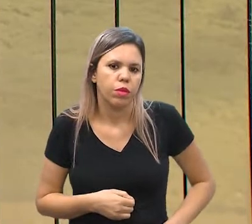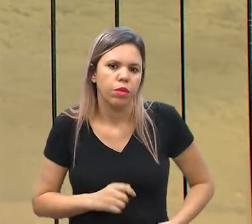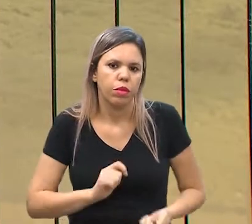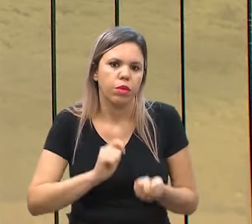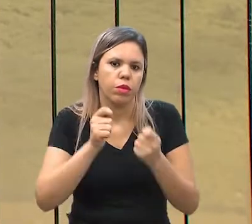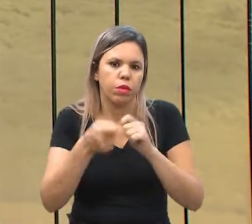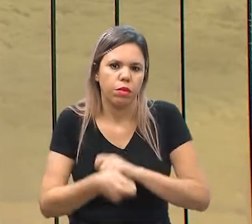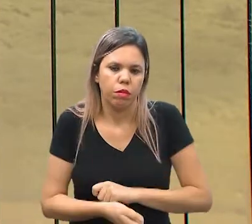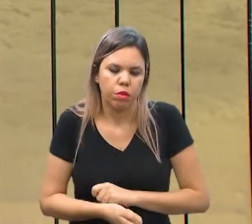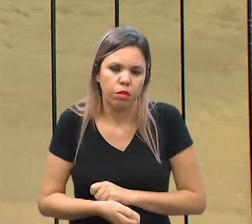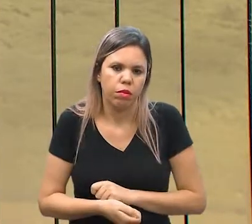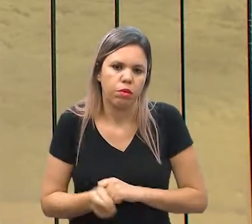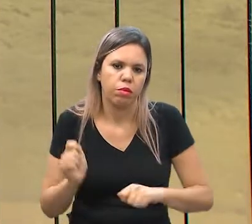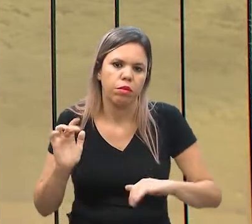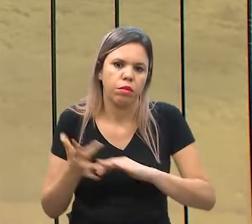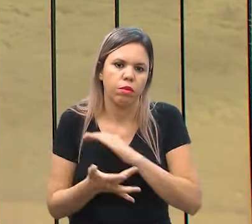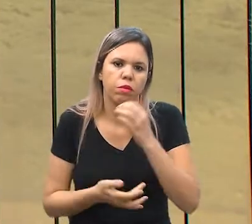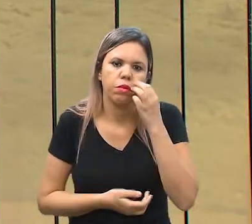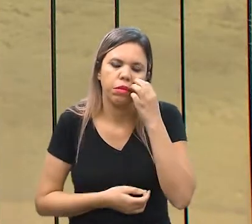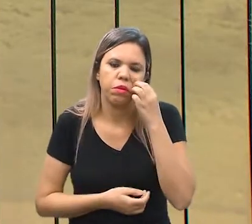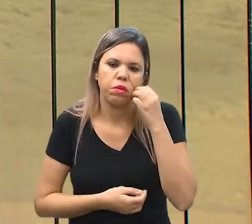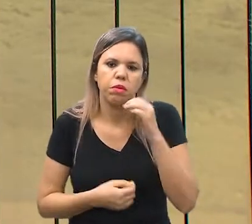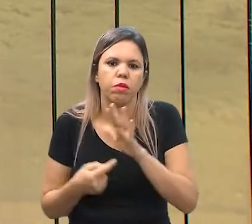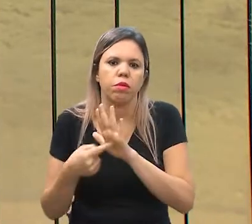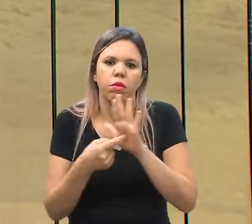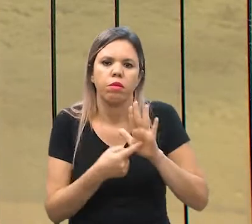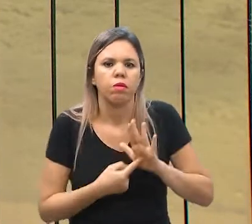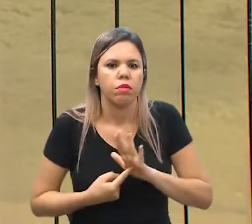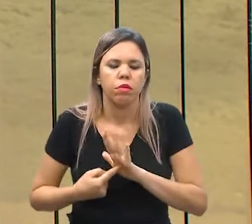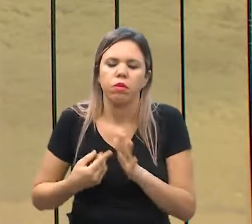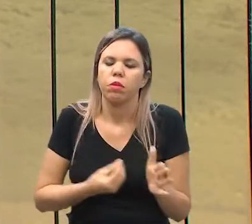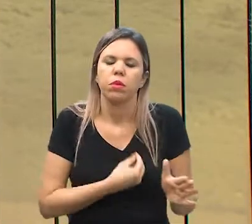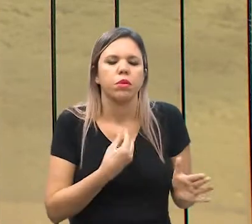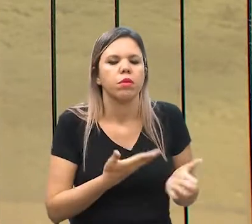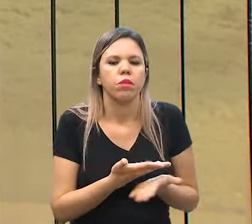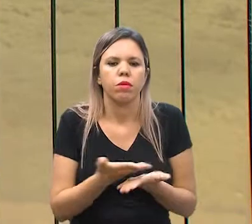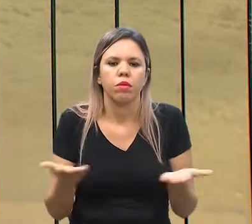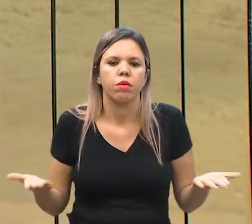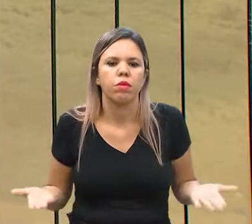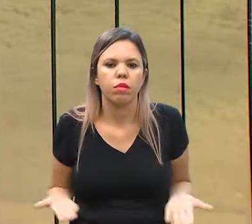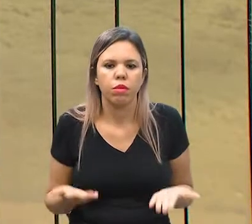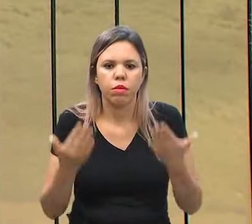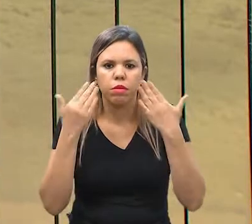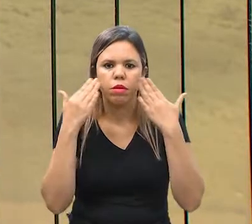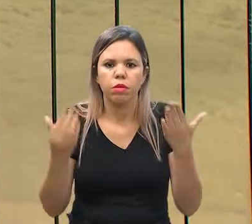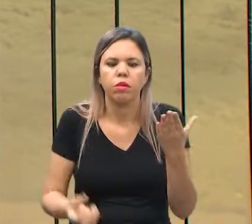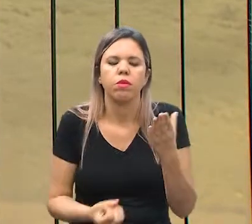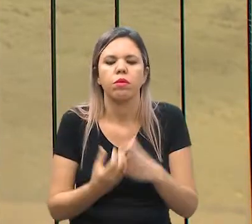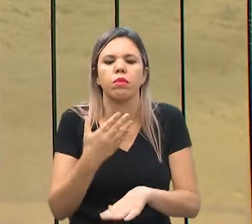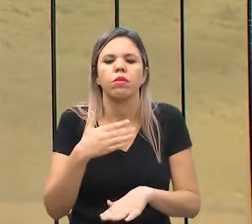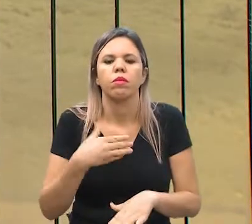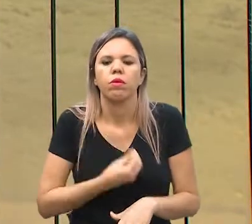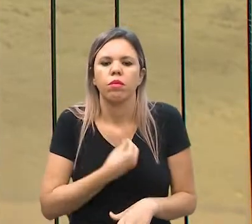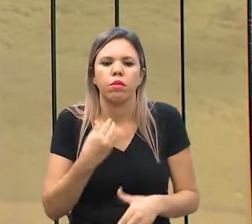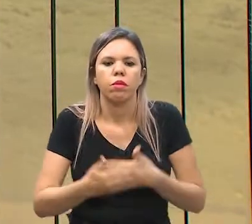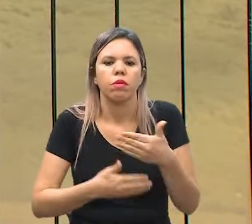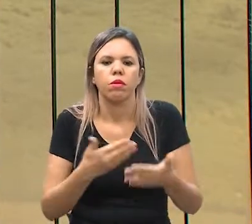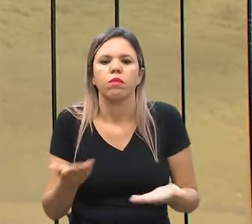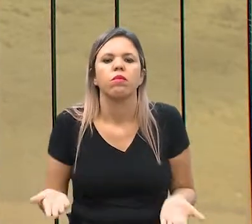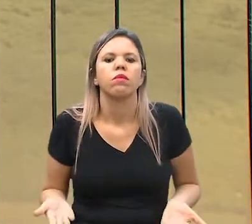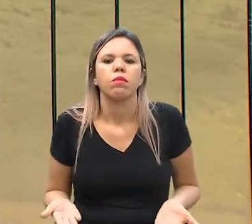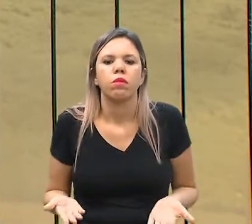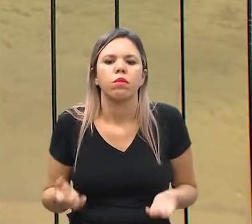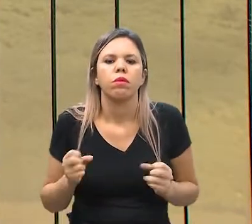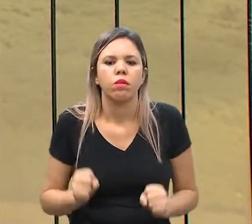me readaptando às redes sociais, né? De mostrar um pouco mais da minha vida, de expor um pouco mais o que está acontecendo, do meu dia a